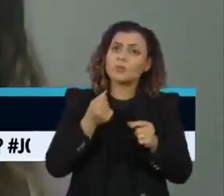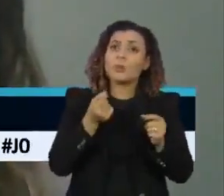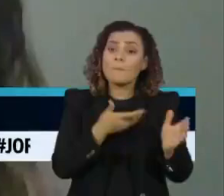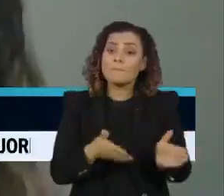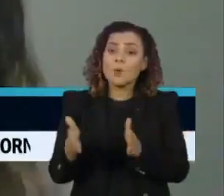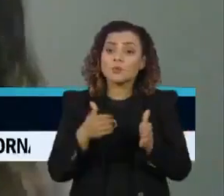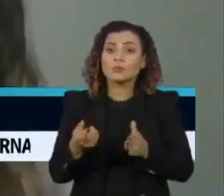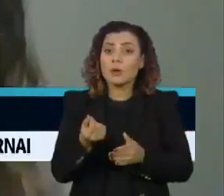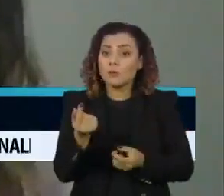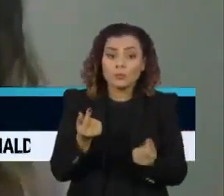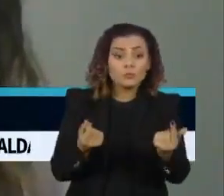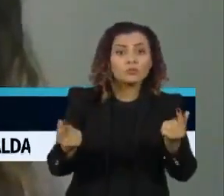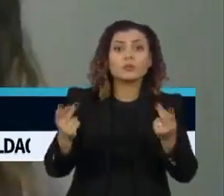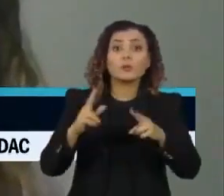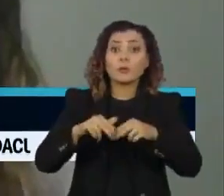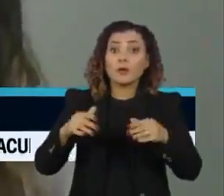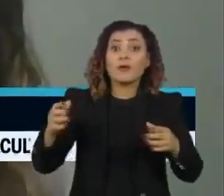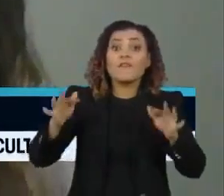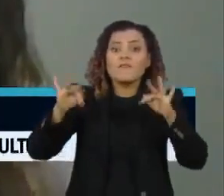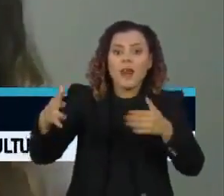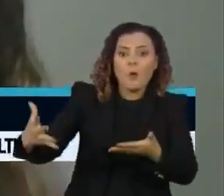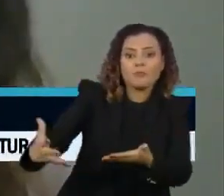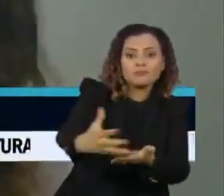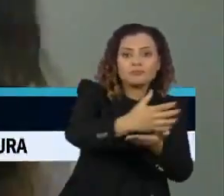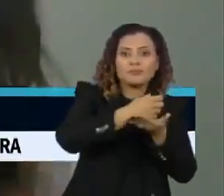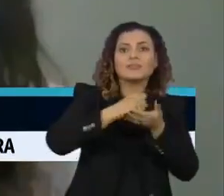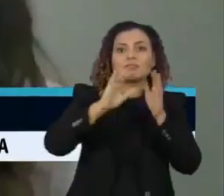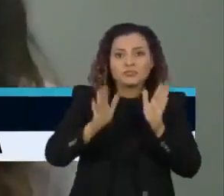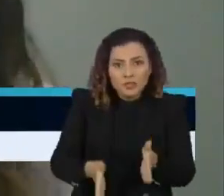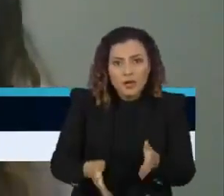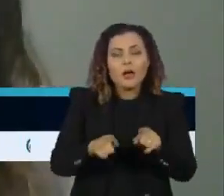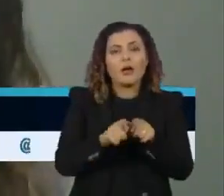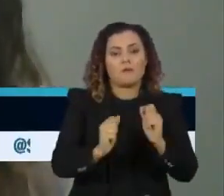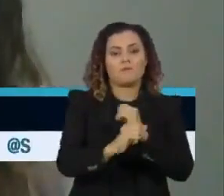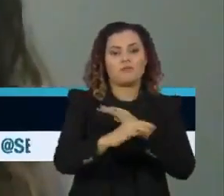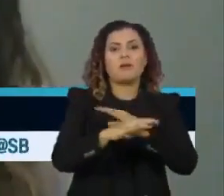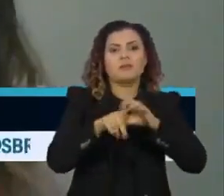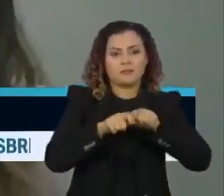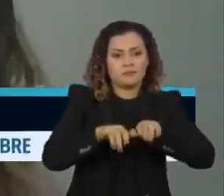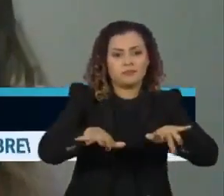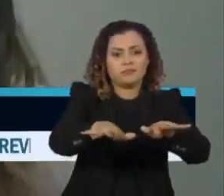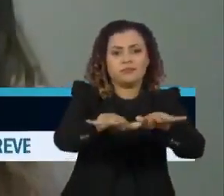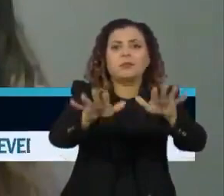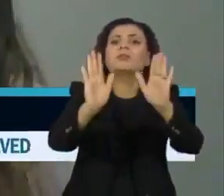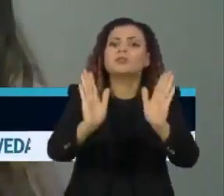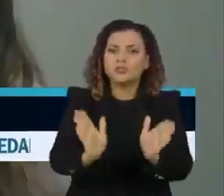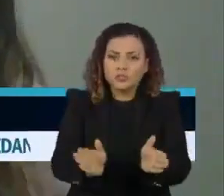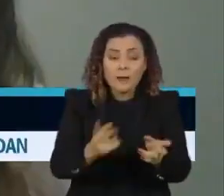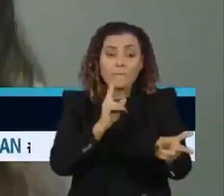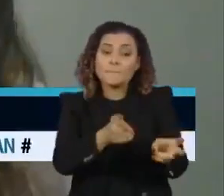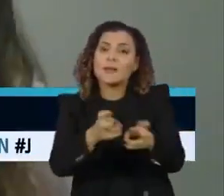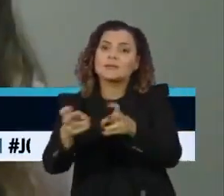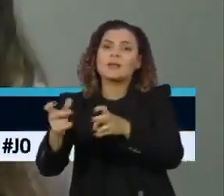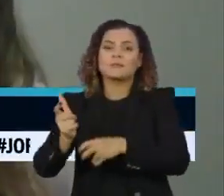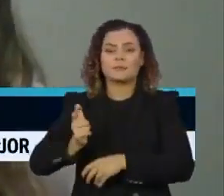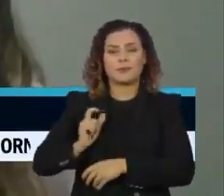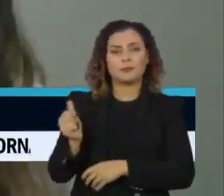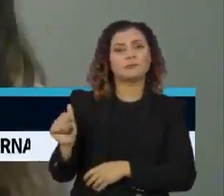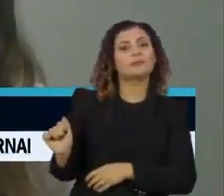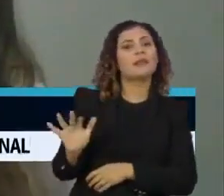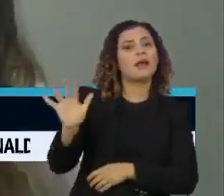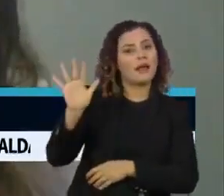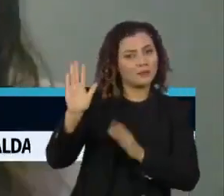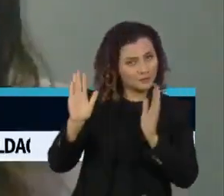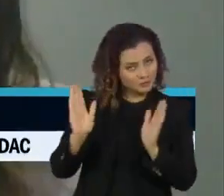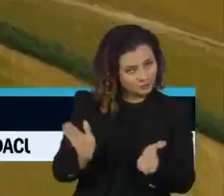produção agora da safra finalizada, das áreas irrigadas, a gente já observa aí um aumento no custo